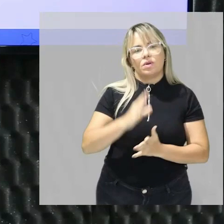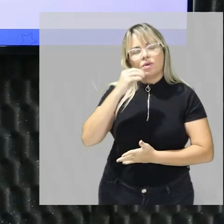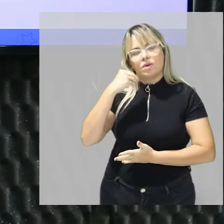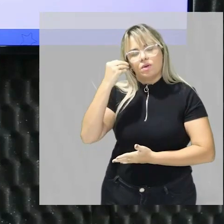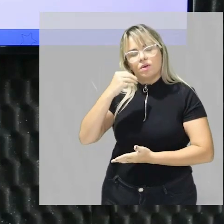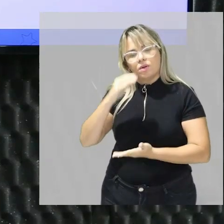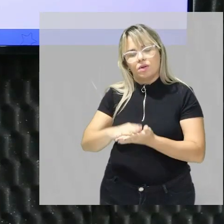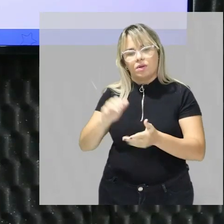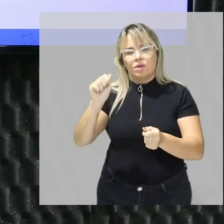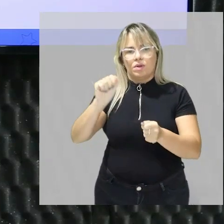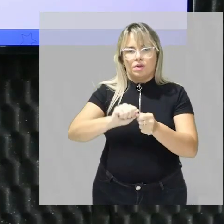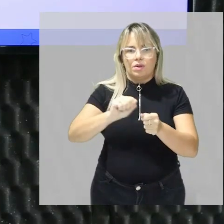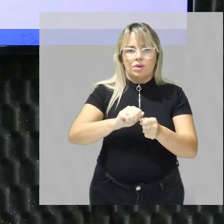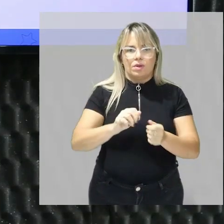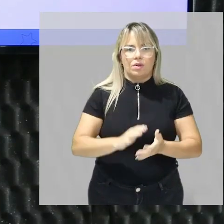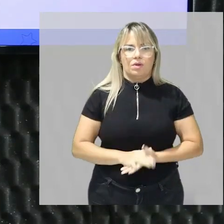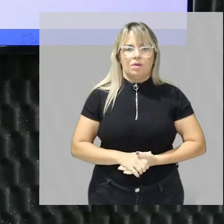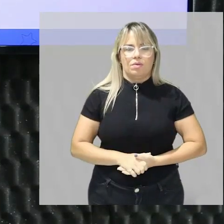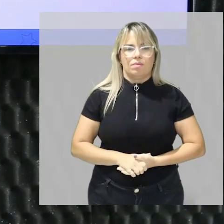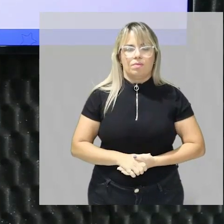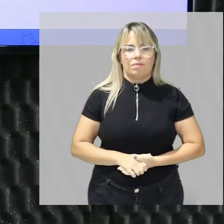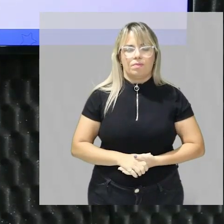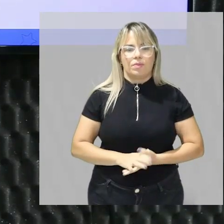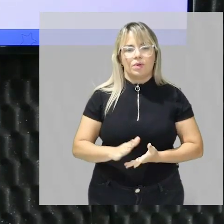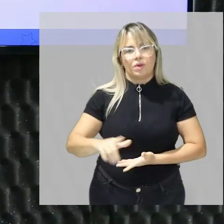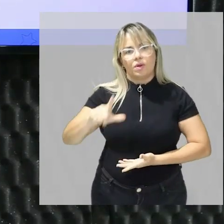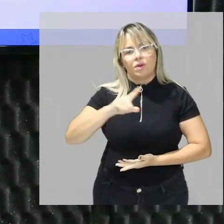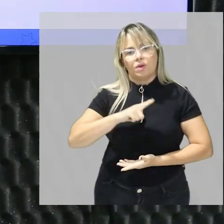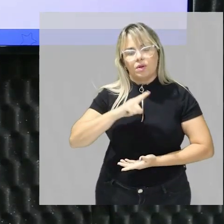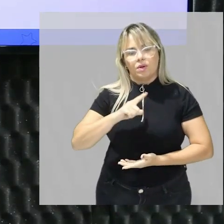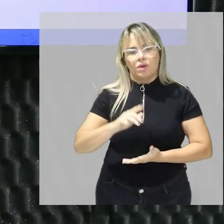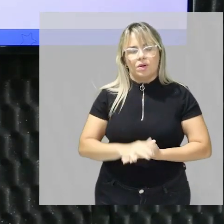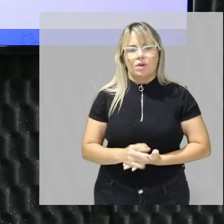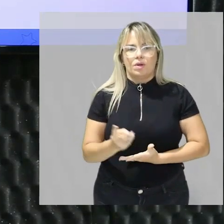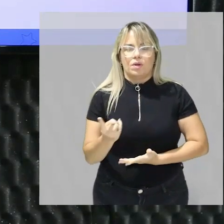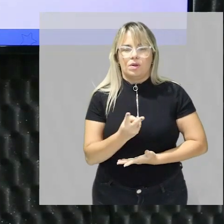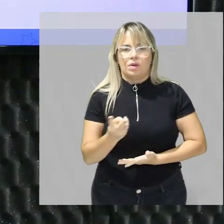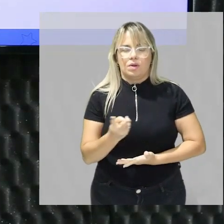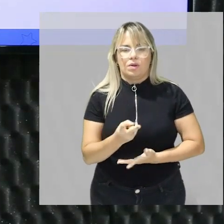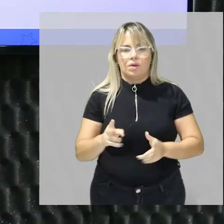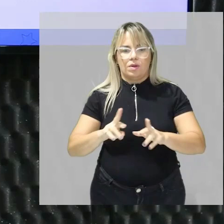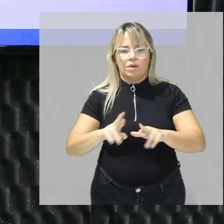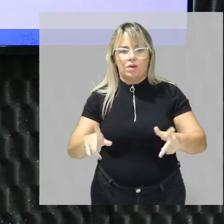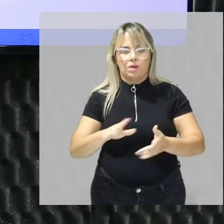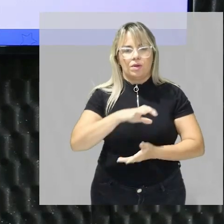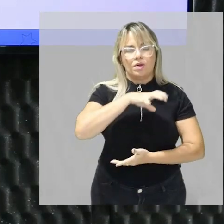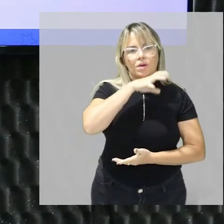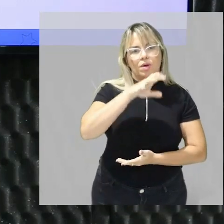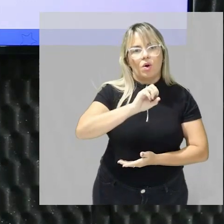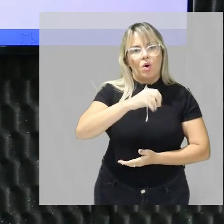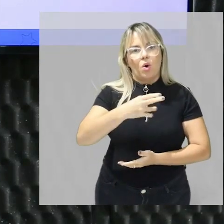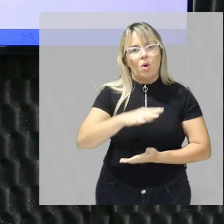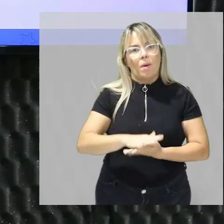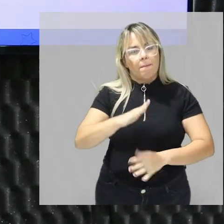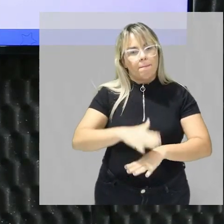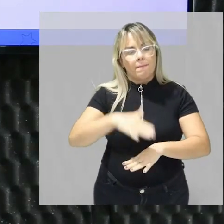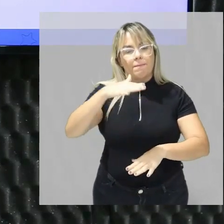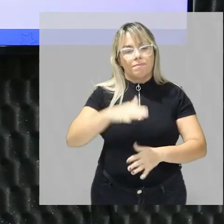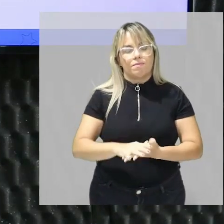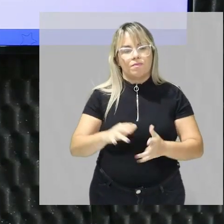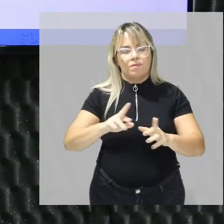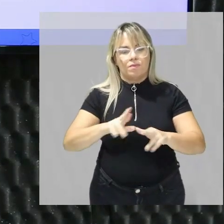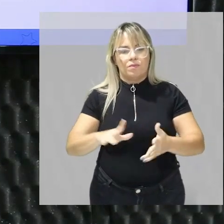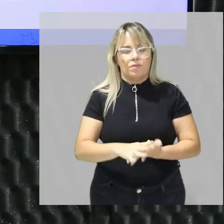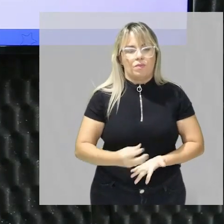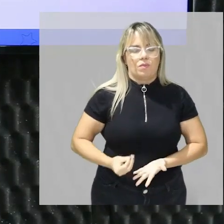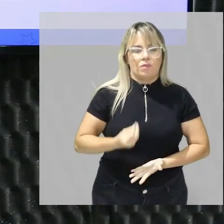experimentos, vários experimentos, ele diz o seguinte, olha, quando eu tenho 2 ou mais espécies, né,